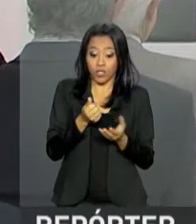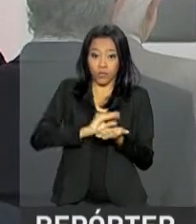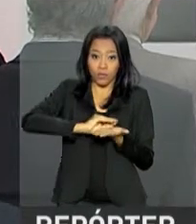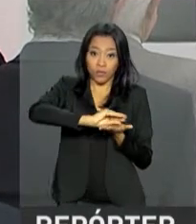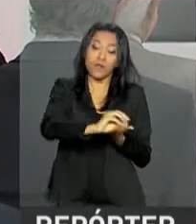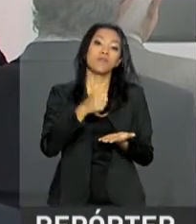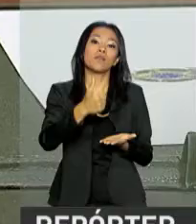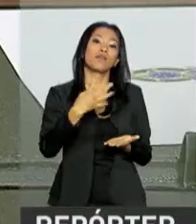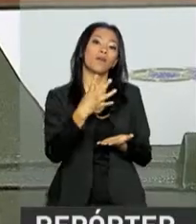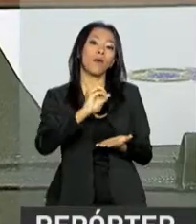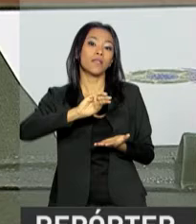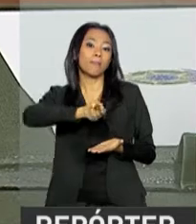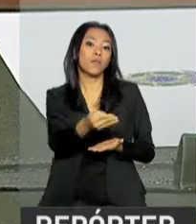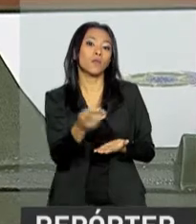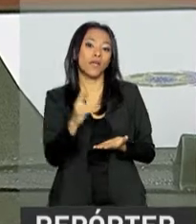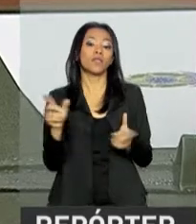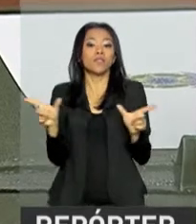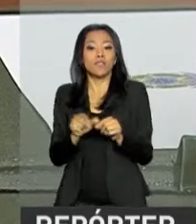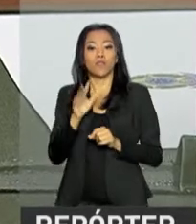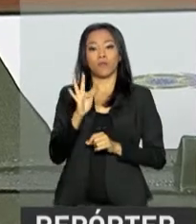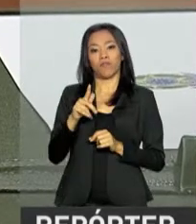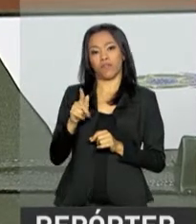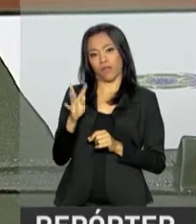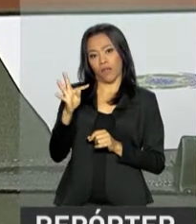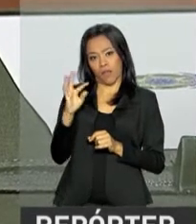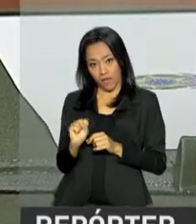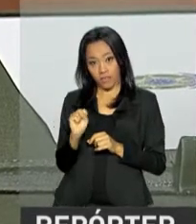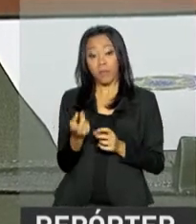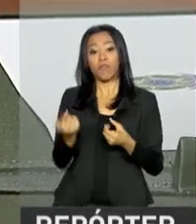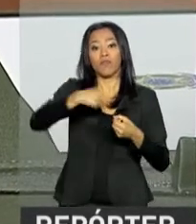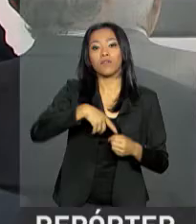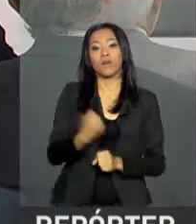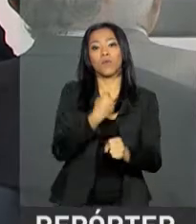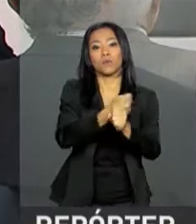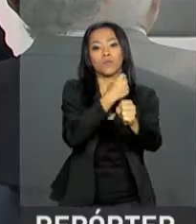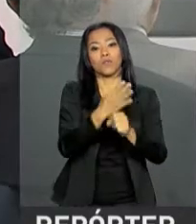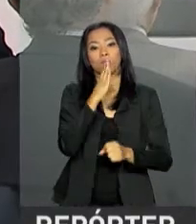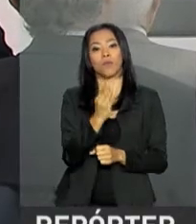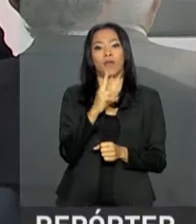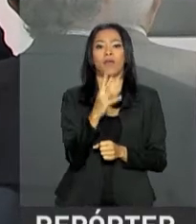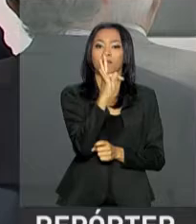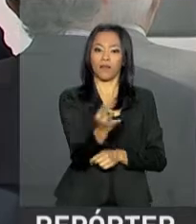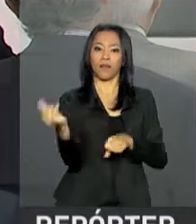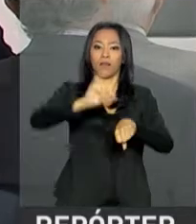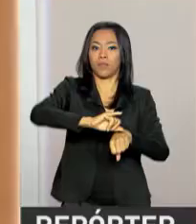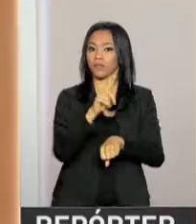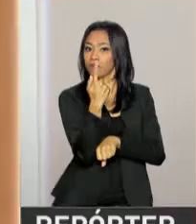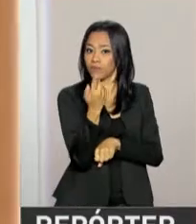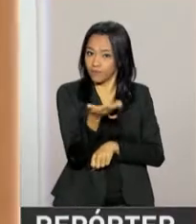reais em financiamento do fgts para a retomada da obra do trecho norte sul do brt da capital de